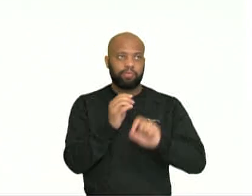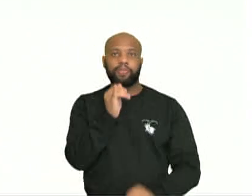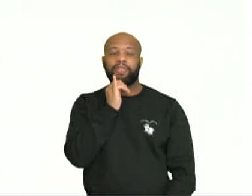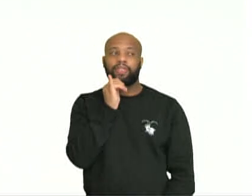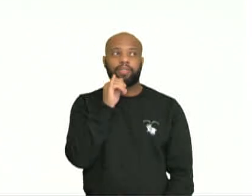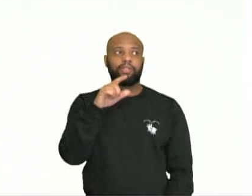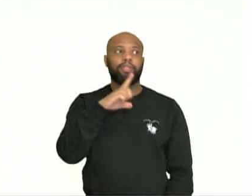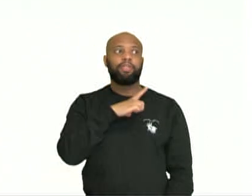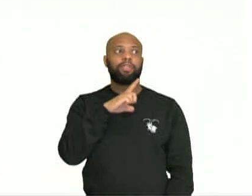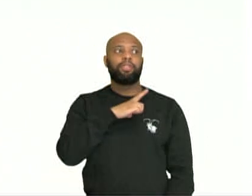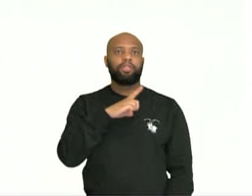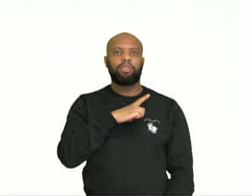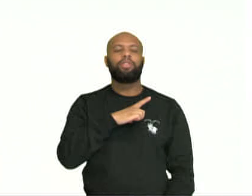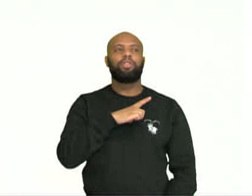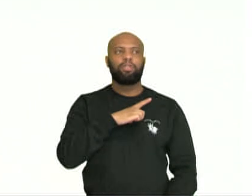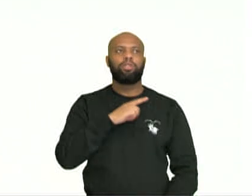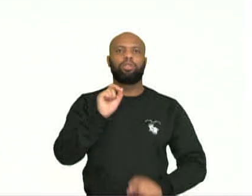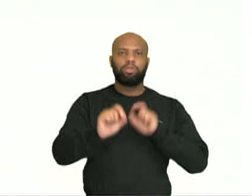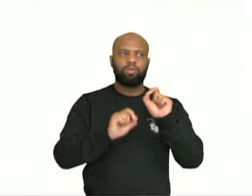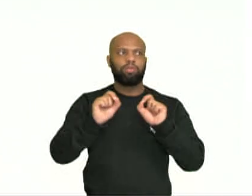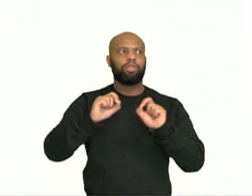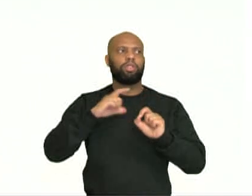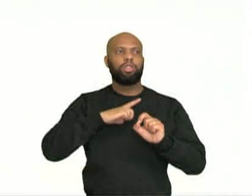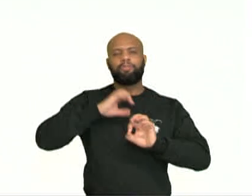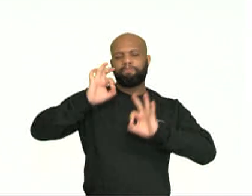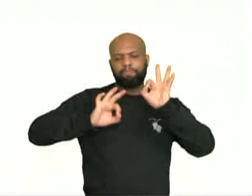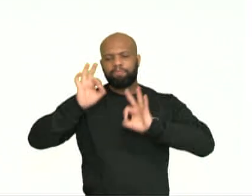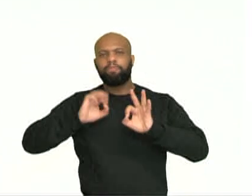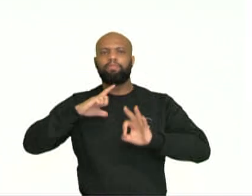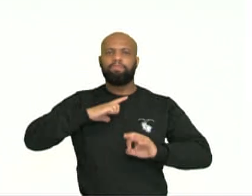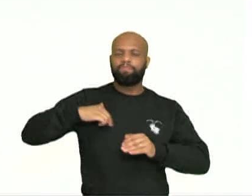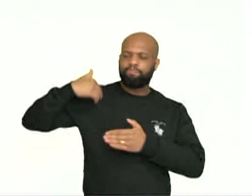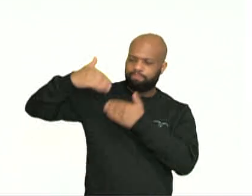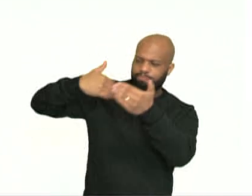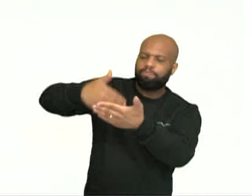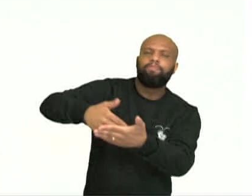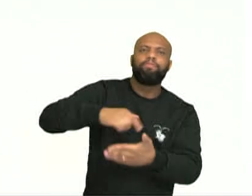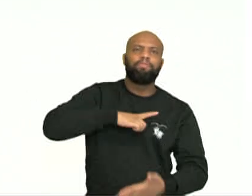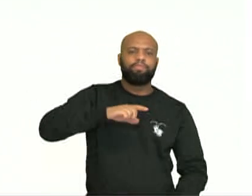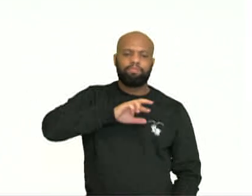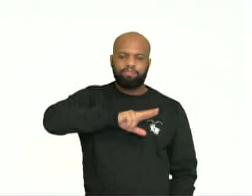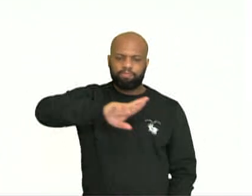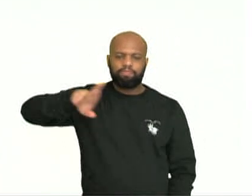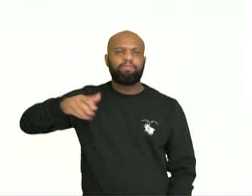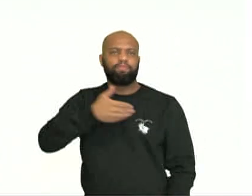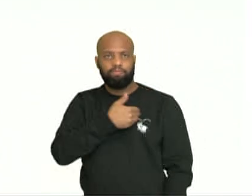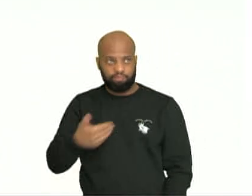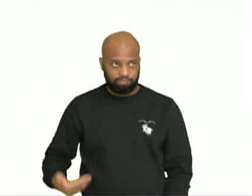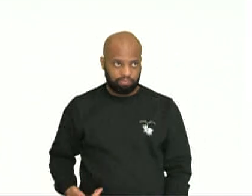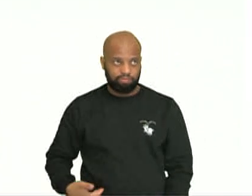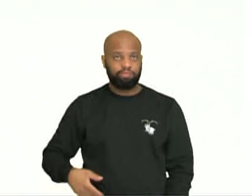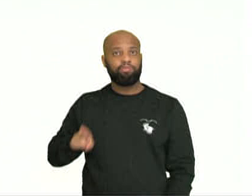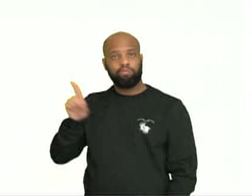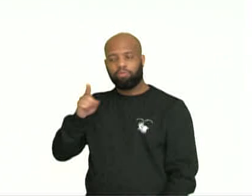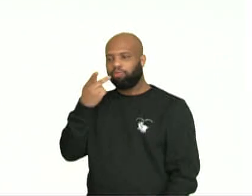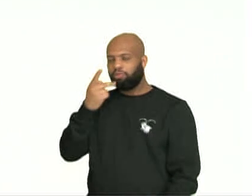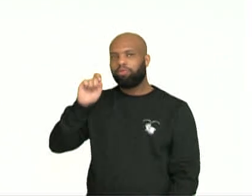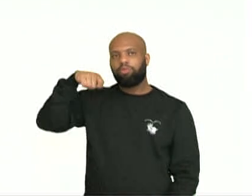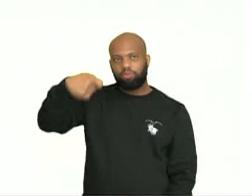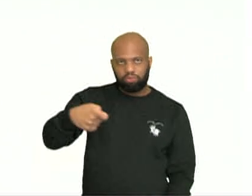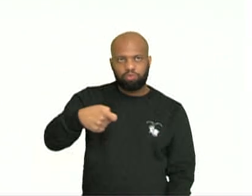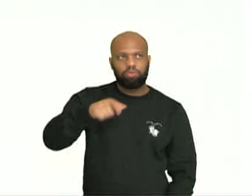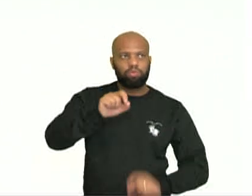exemplo, uma revitalização de todo esse processo que se estende em vários governos. Aqui é ressaltado